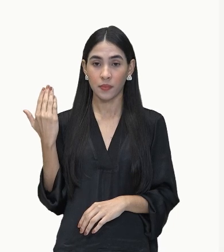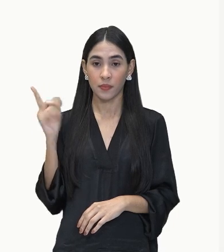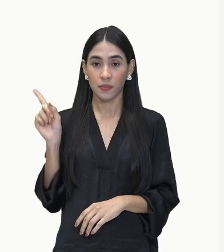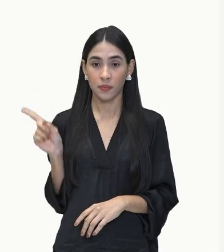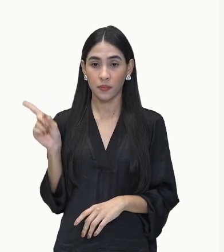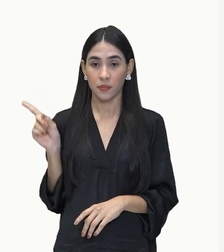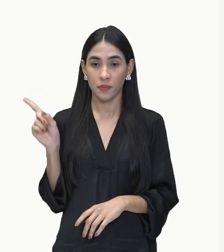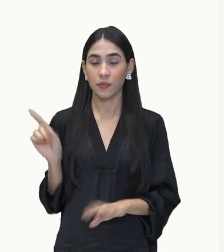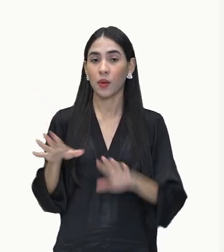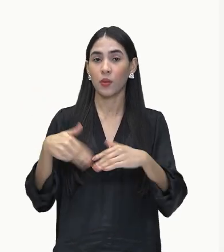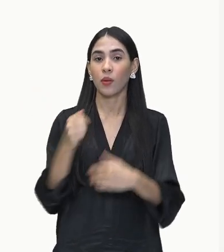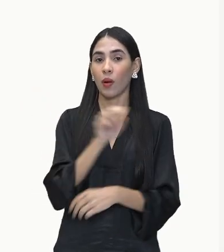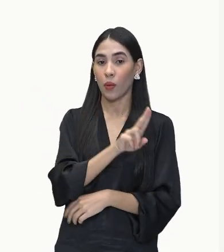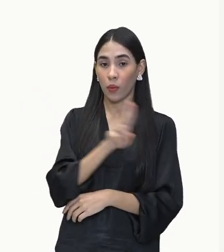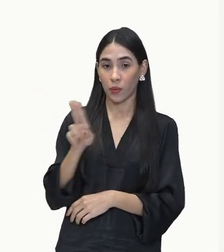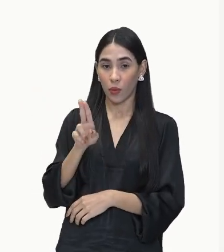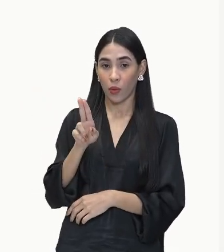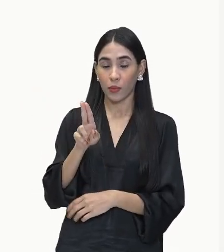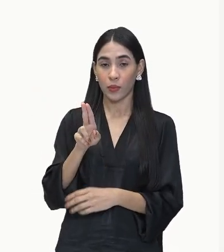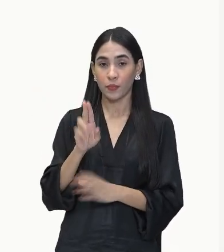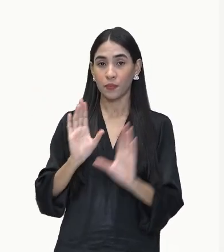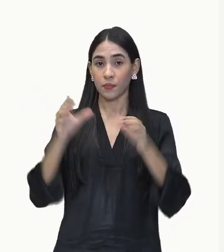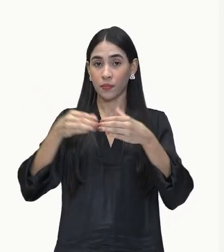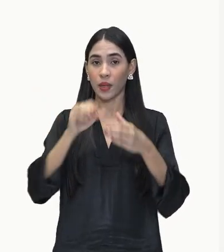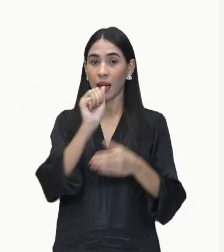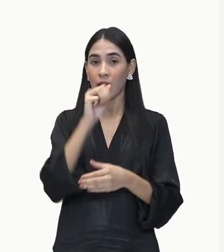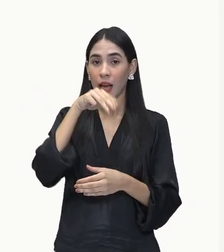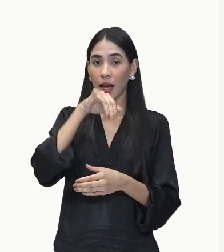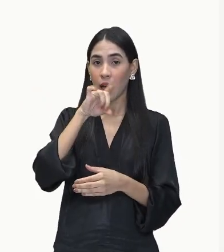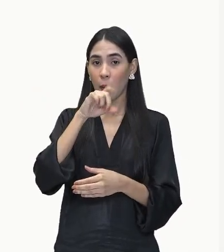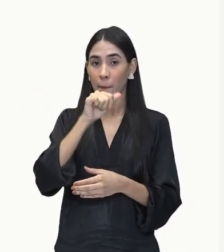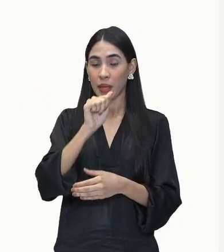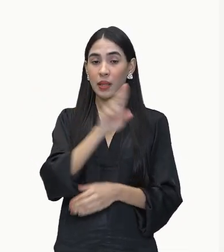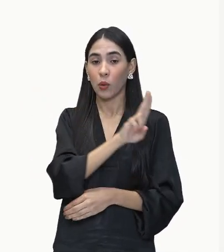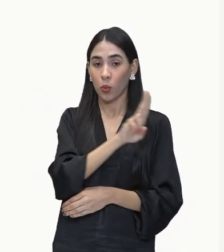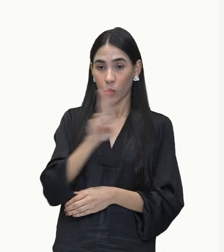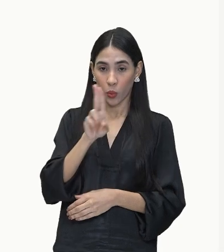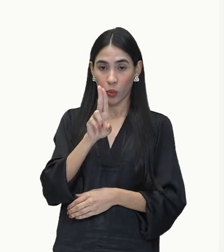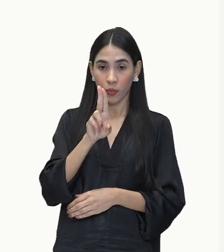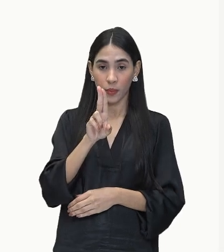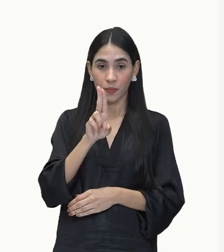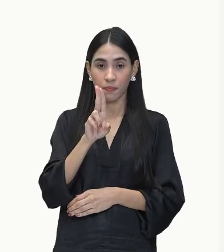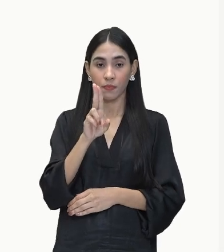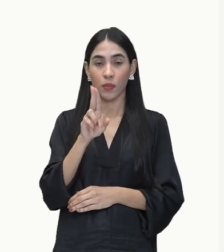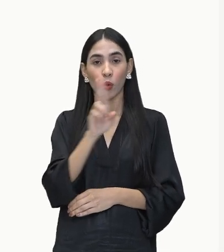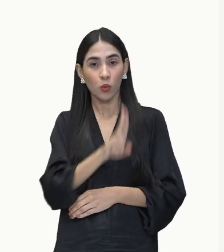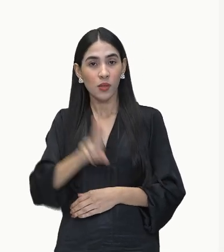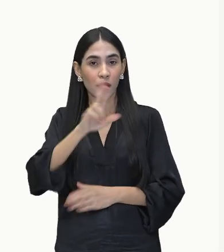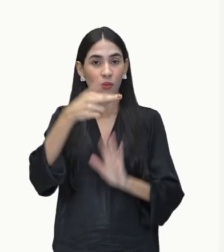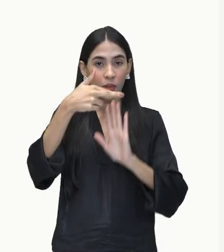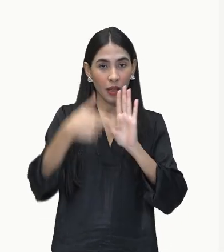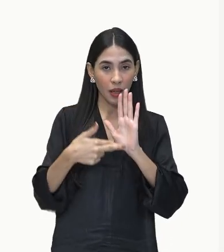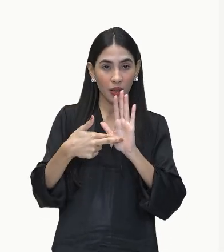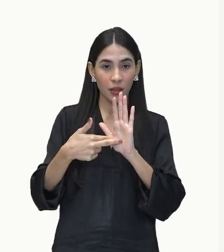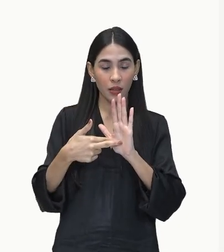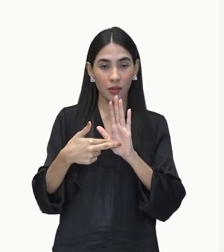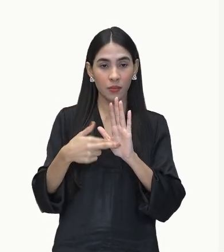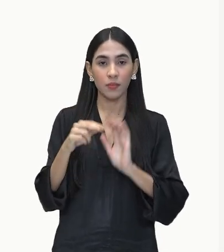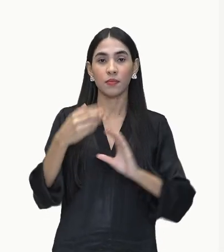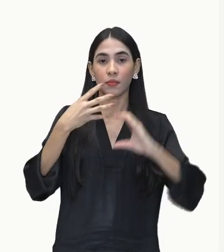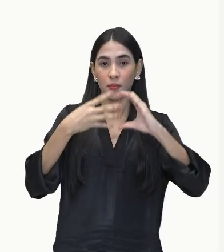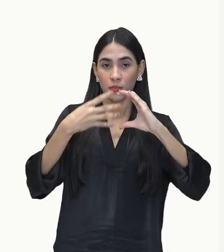então, qual é o nome dessa amida? Então, pela regra, o nome do